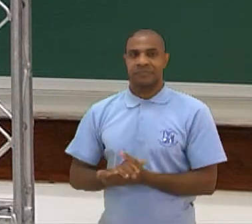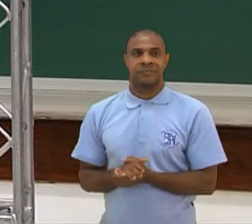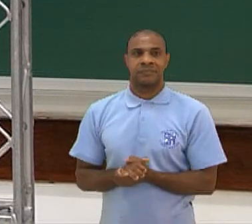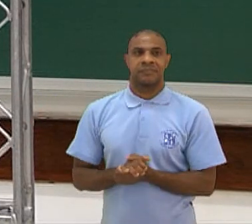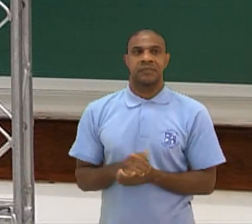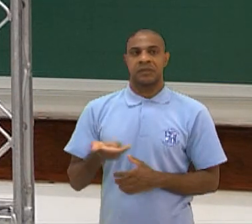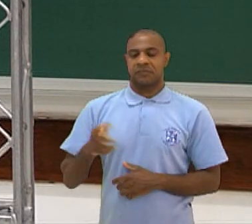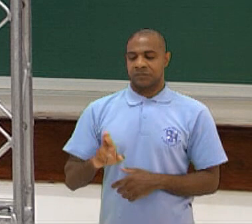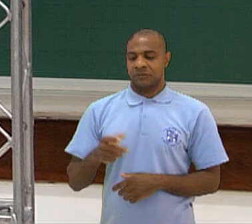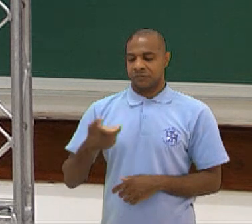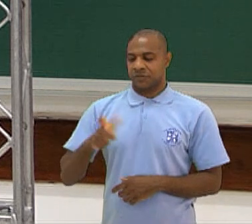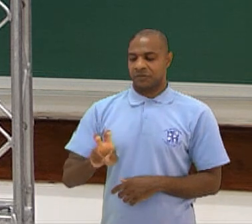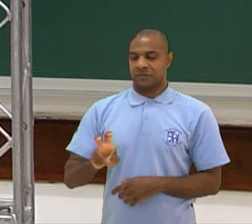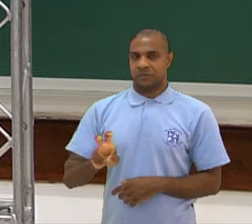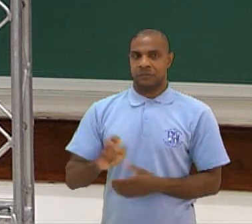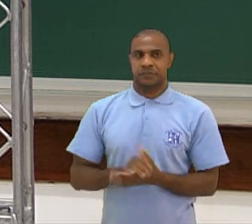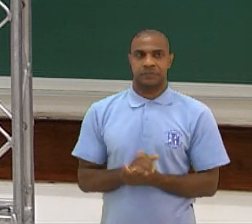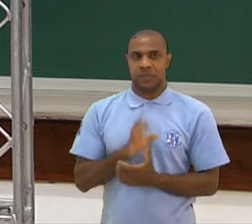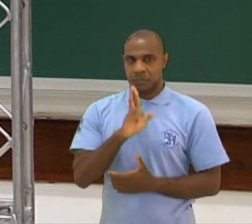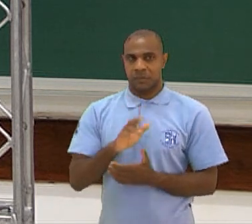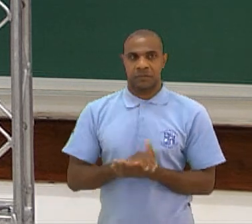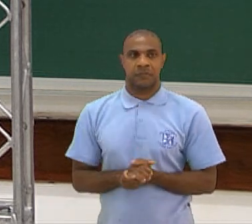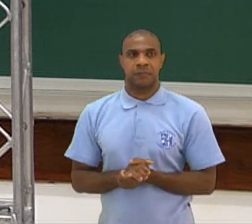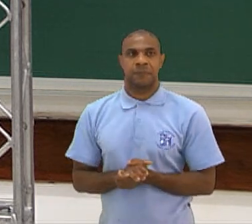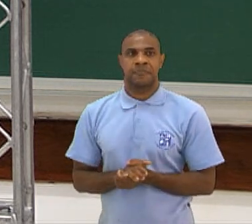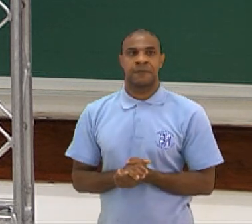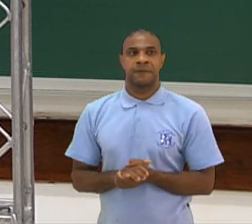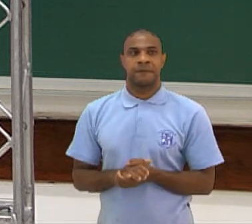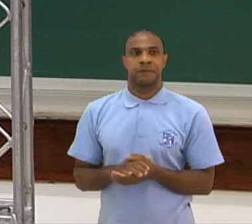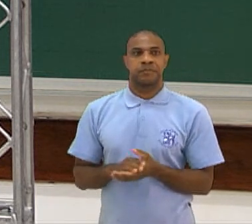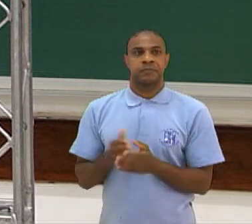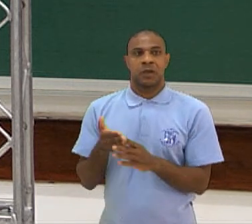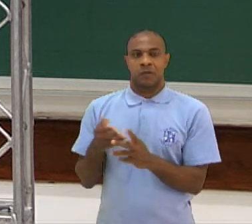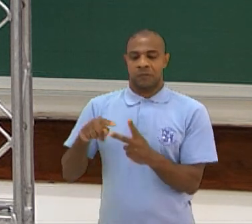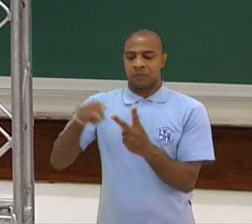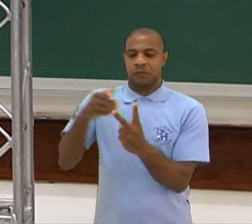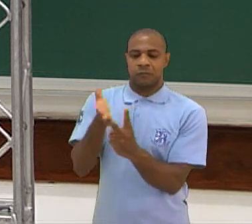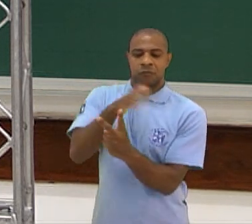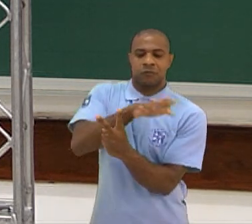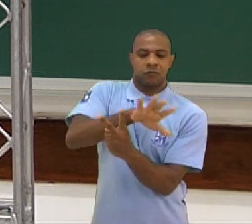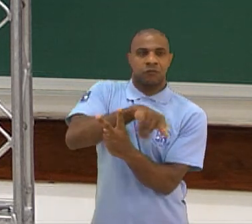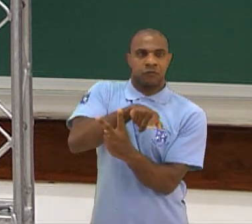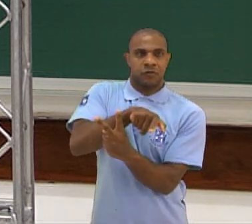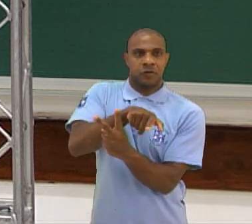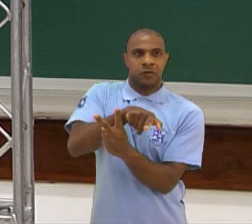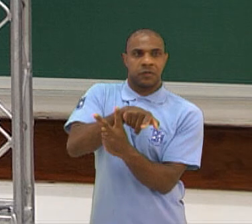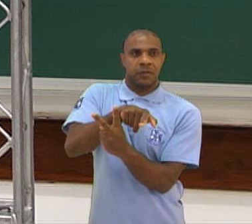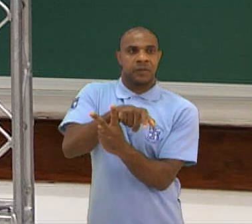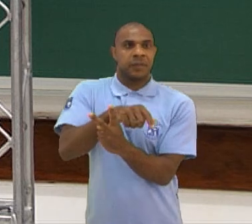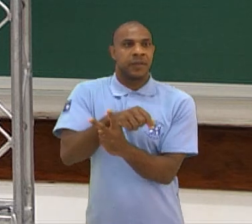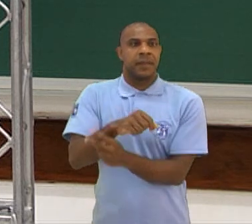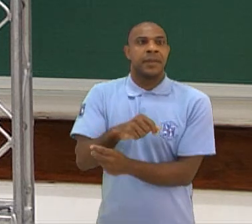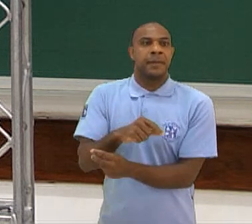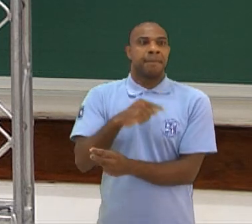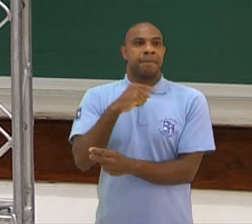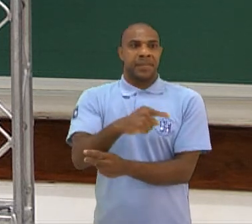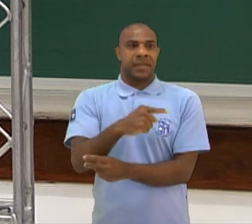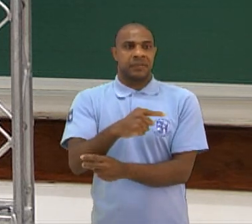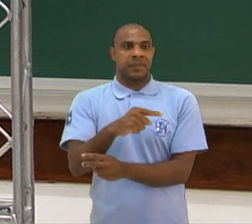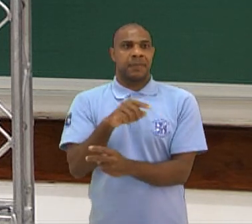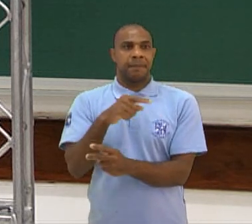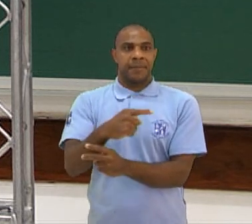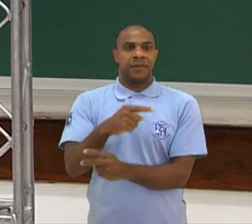aqui eu estou usando Bhaskara, que é a mais comum. Então eu peguei aqui o termo b, que é menos 3, o termo b ao quadrado, e vou